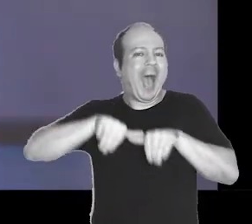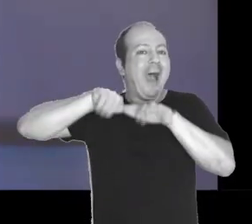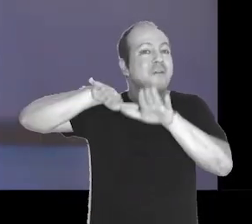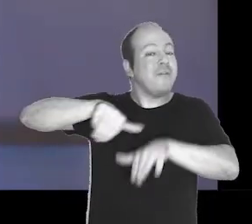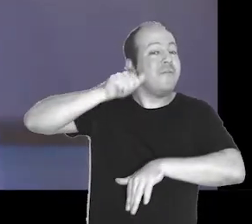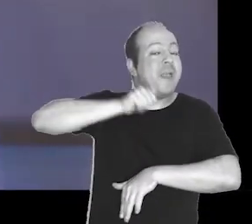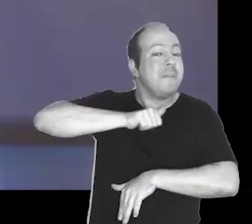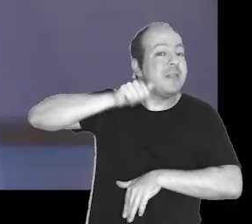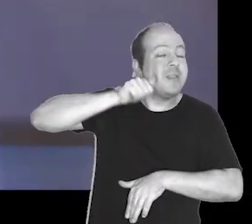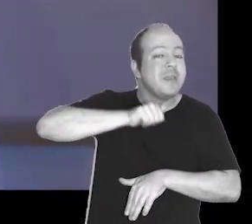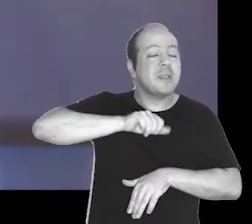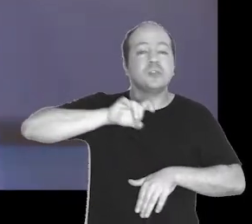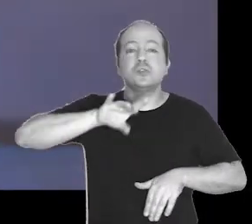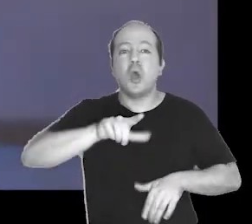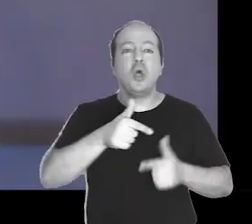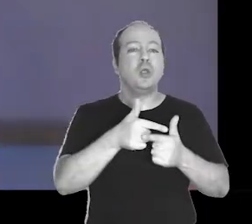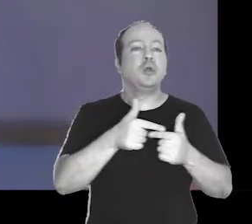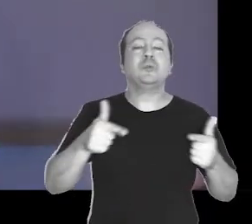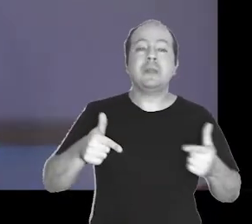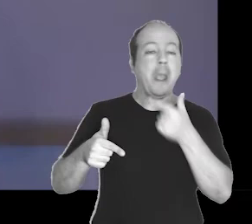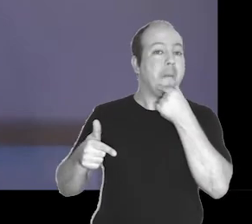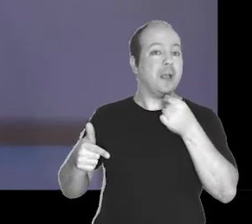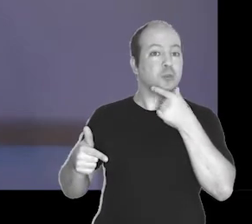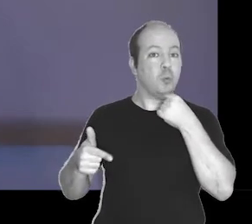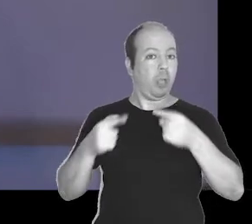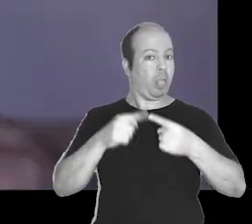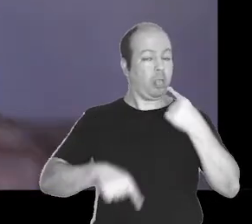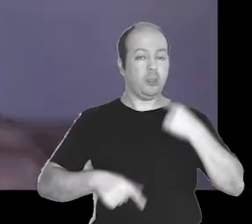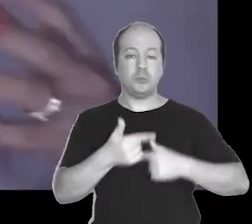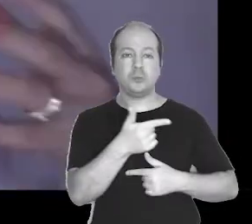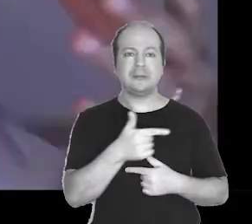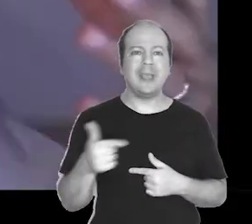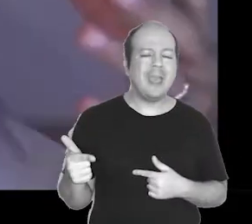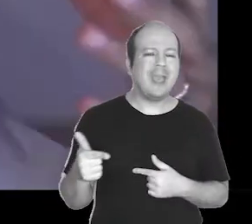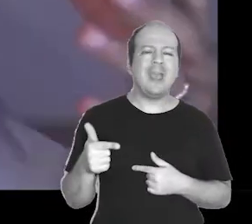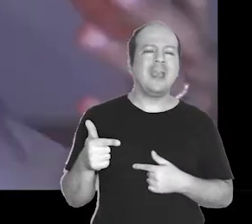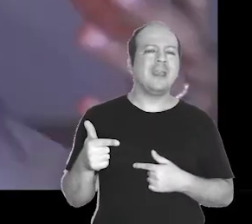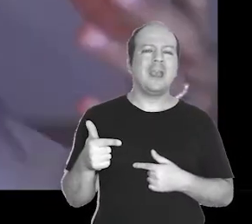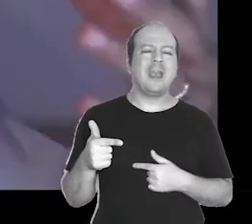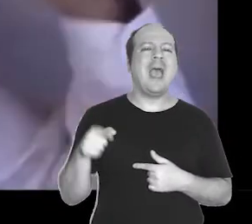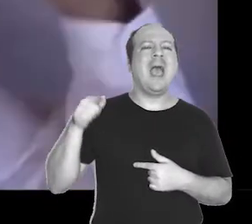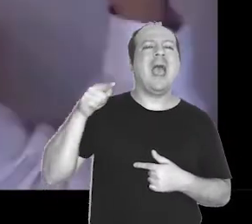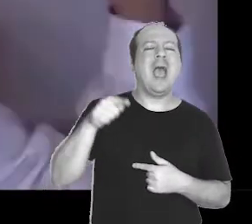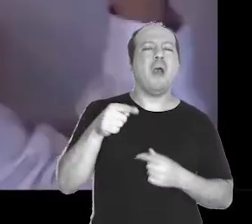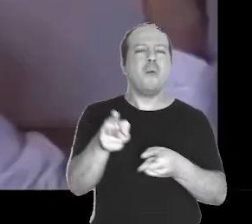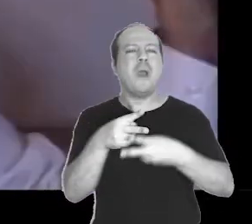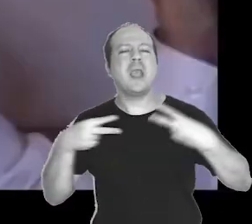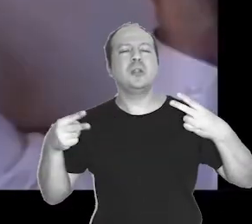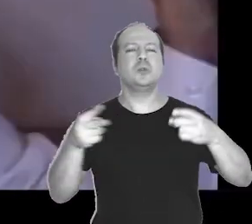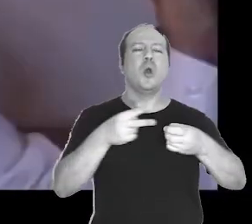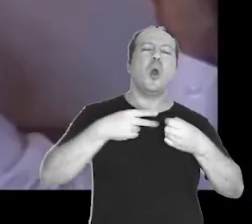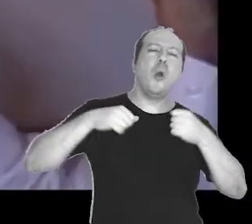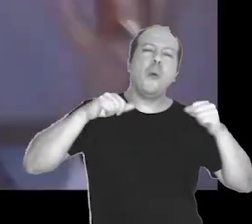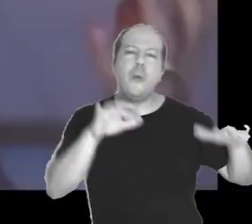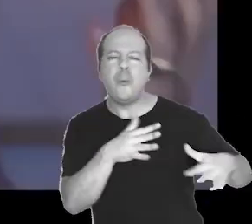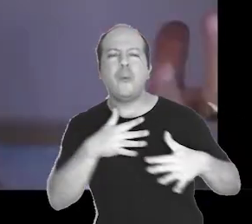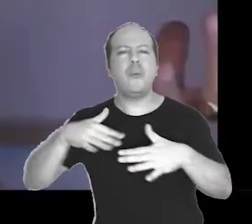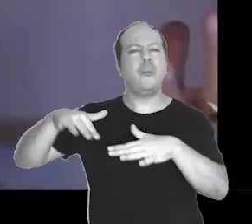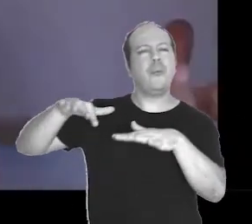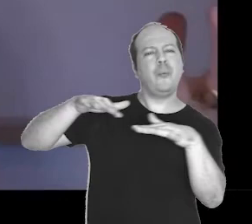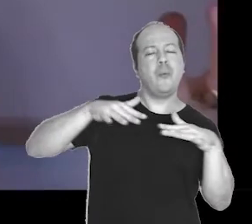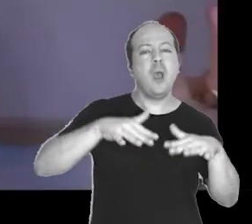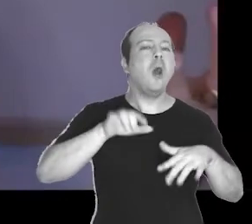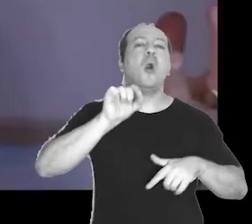feminina, sem correspondente masculino, e é fecundada pelo vento. Ou